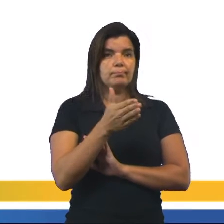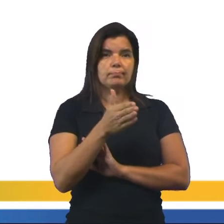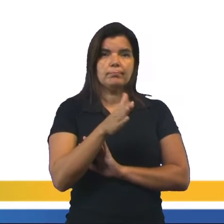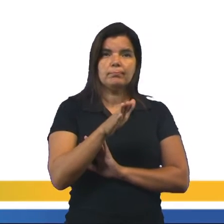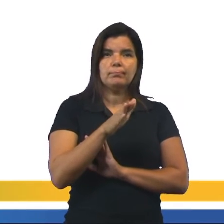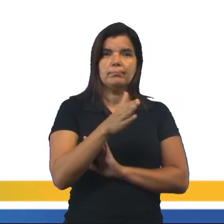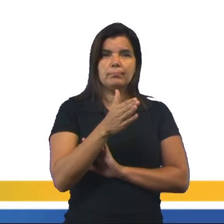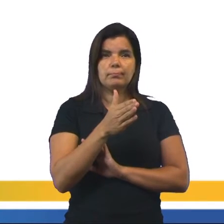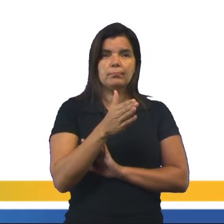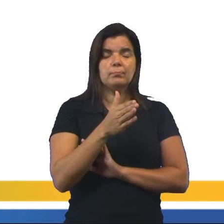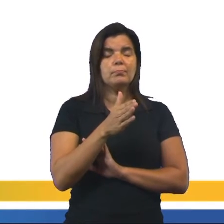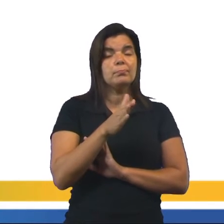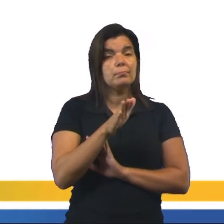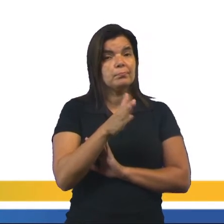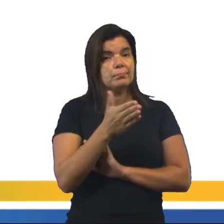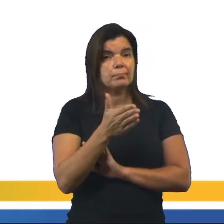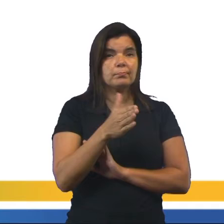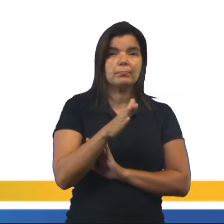ou seja,